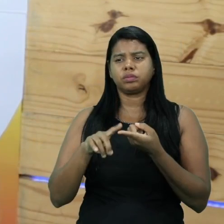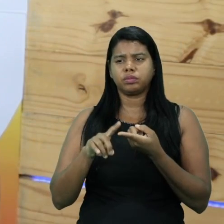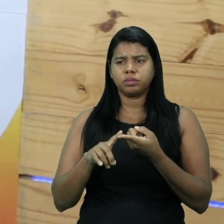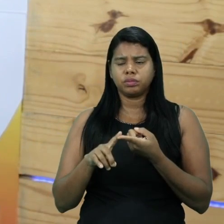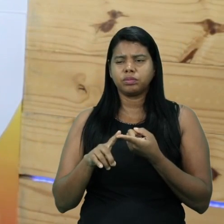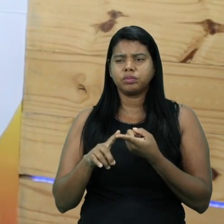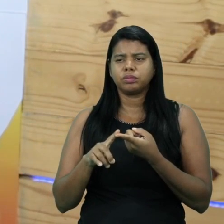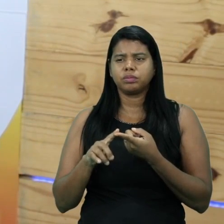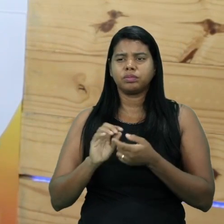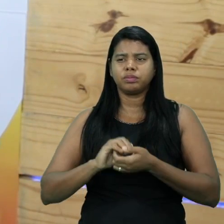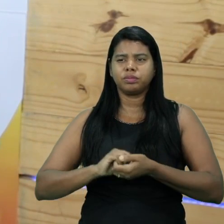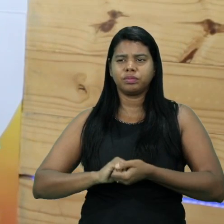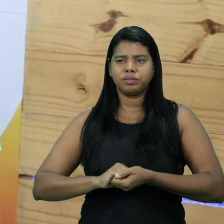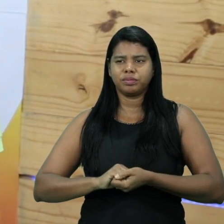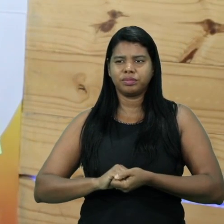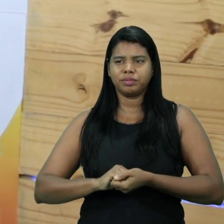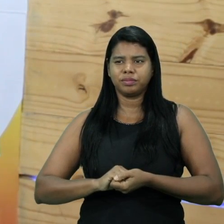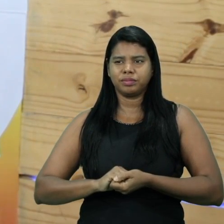inferior.